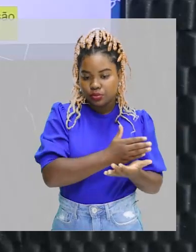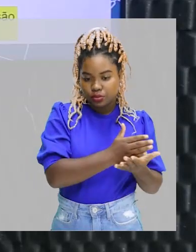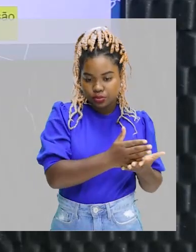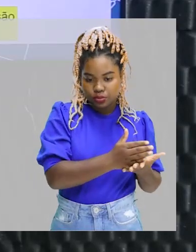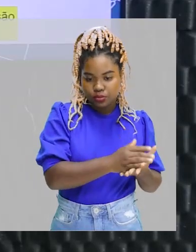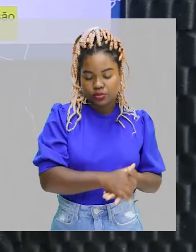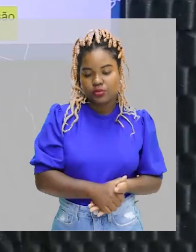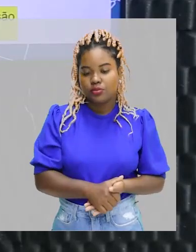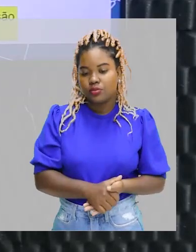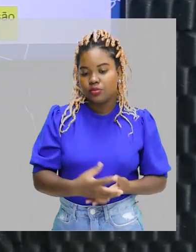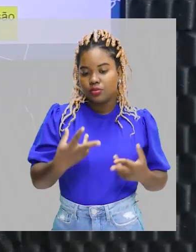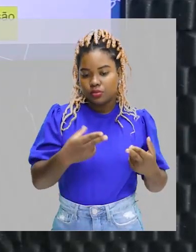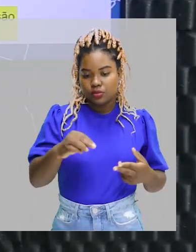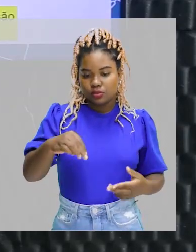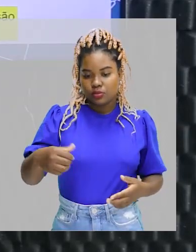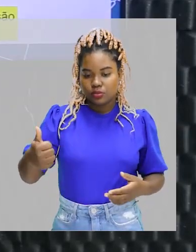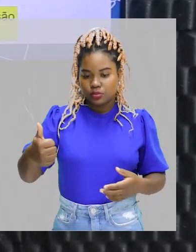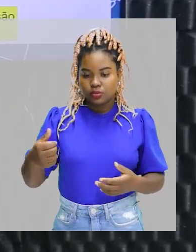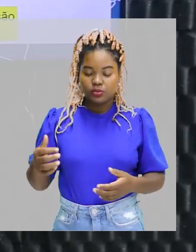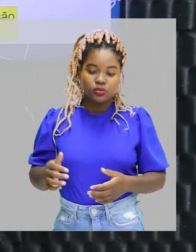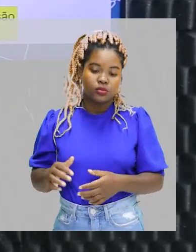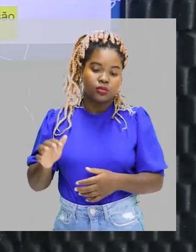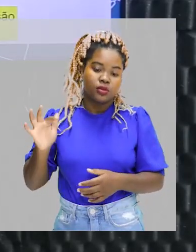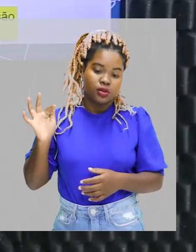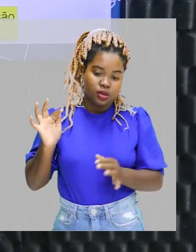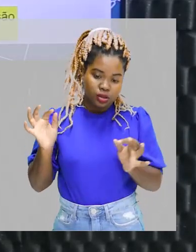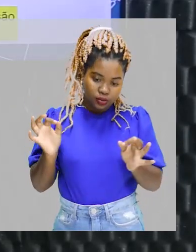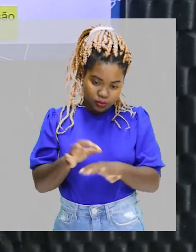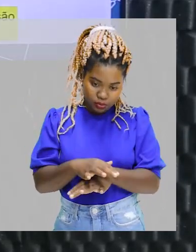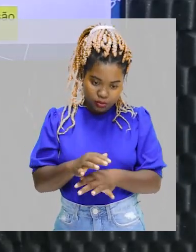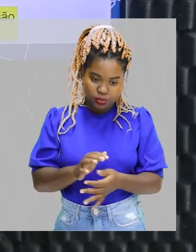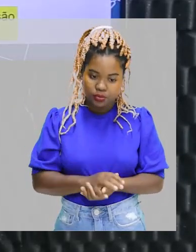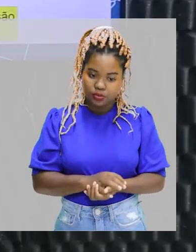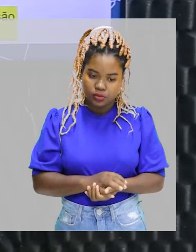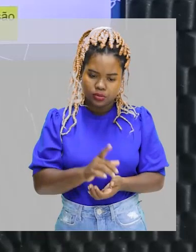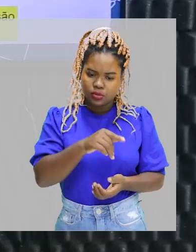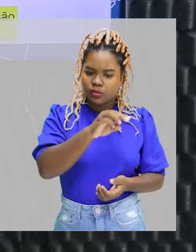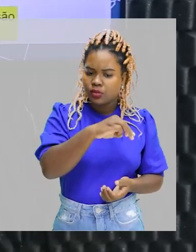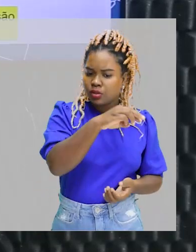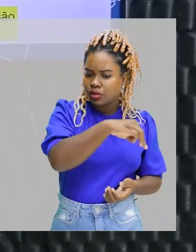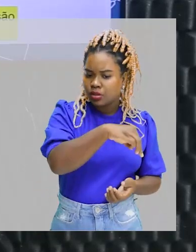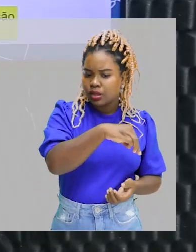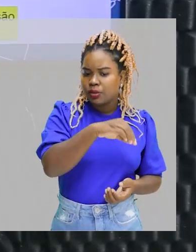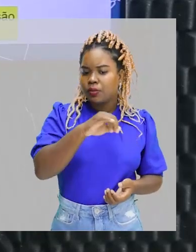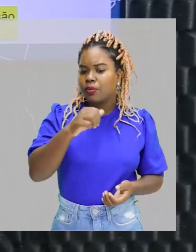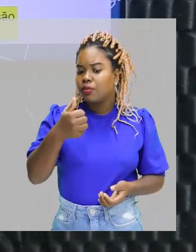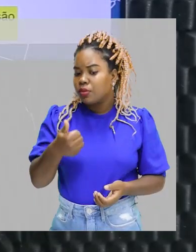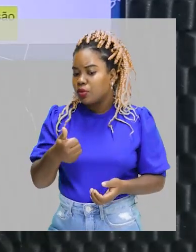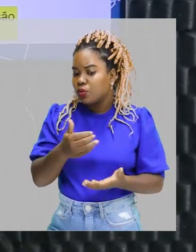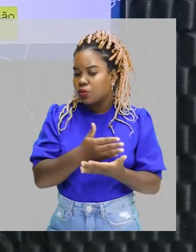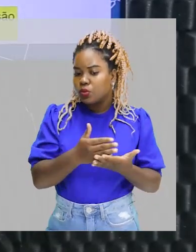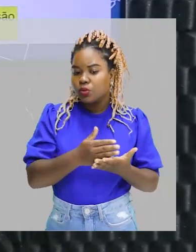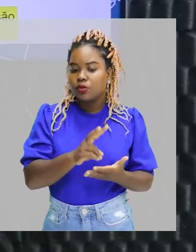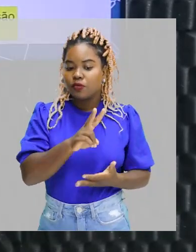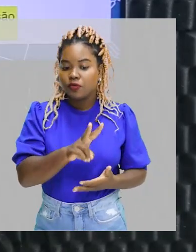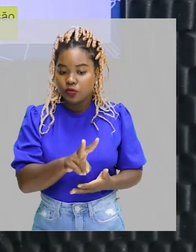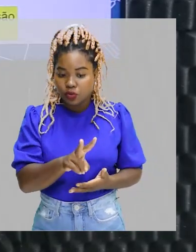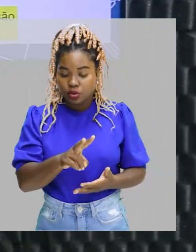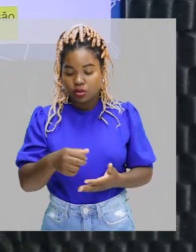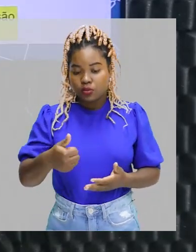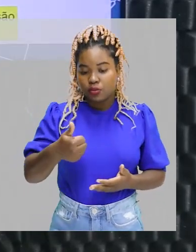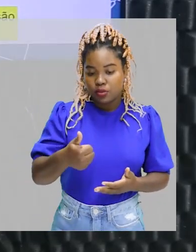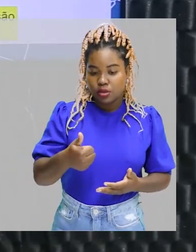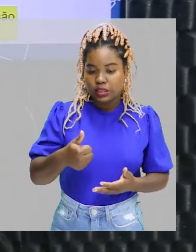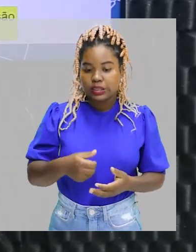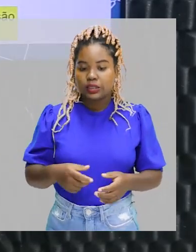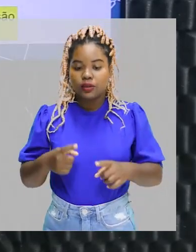M1 inicial, é igual ao M1 final. Quem é o M1 inicial? Volume